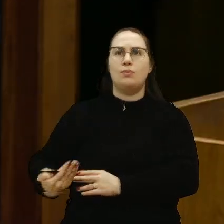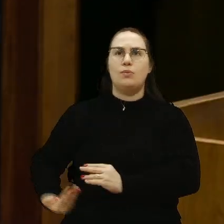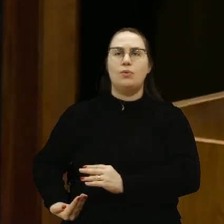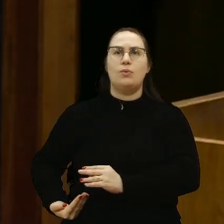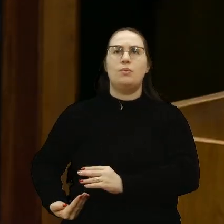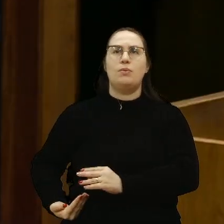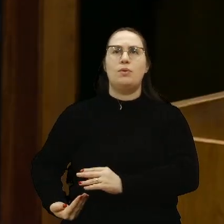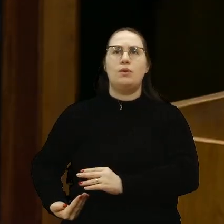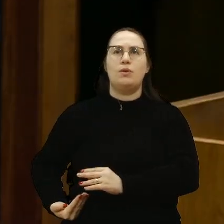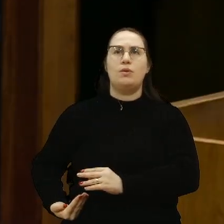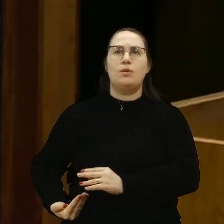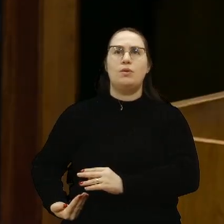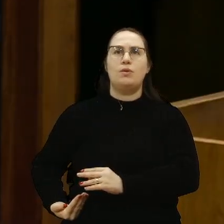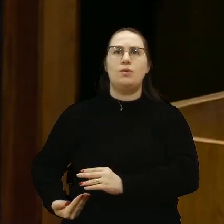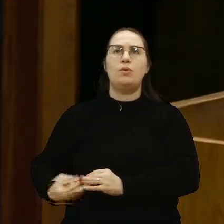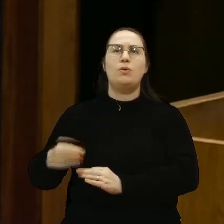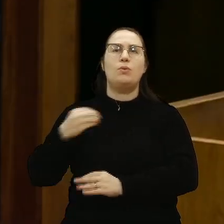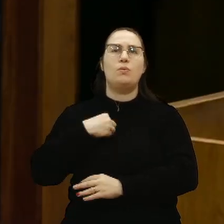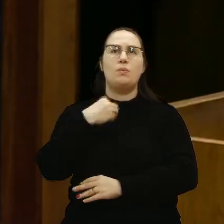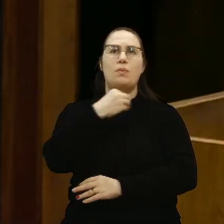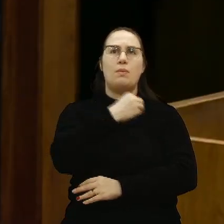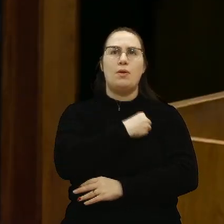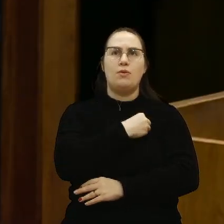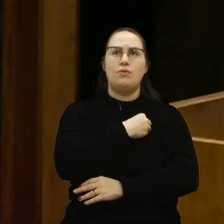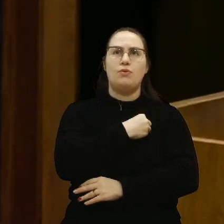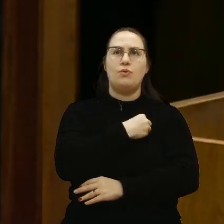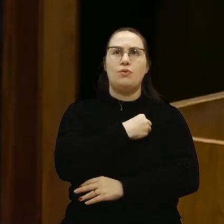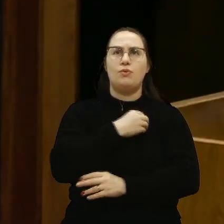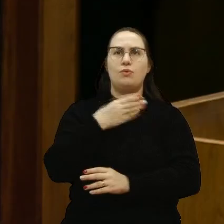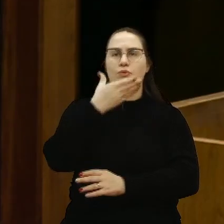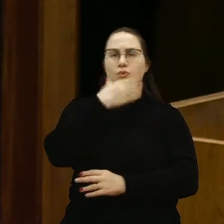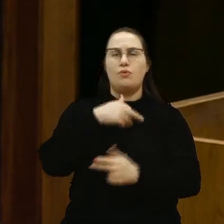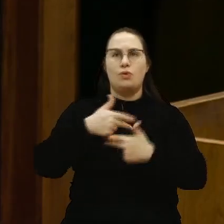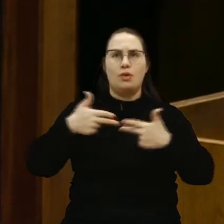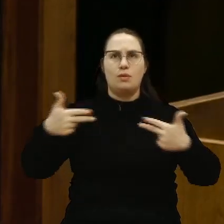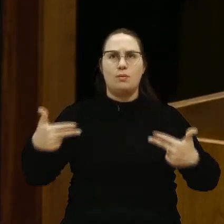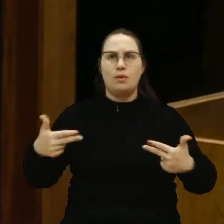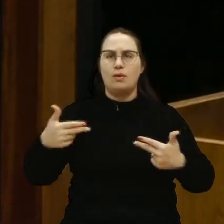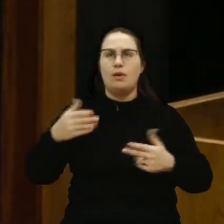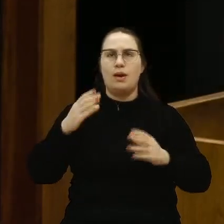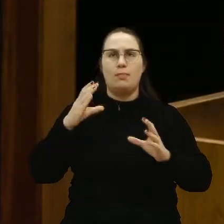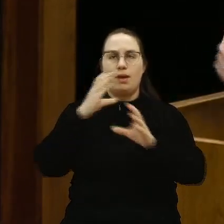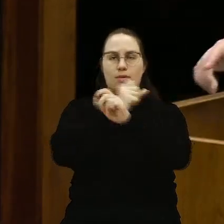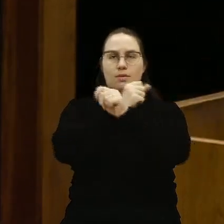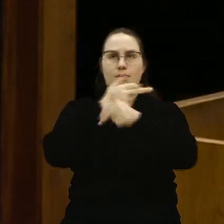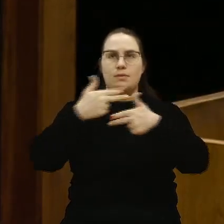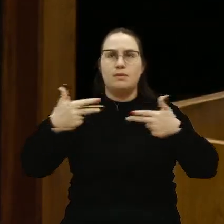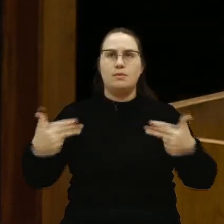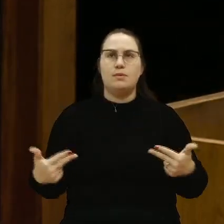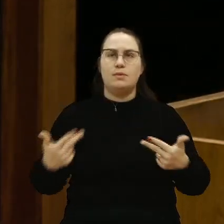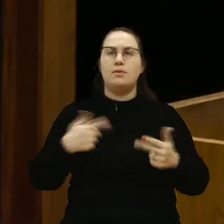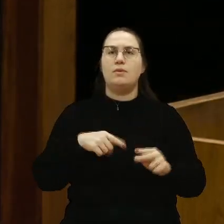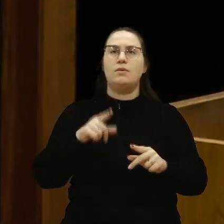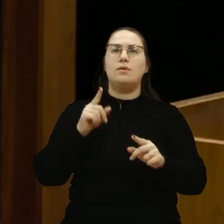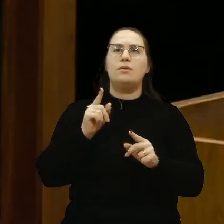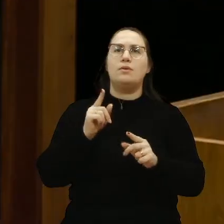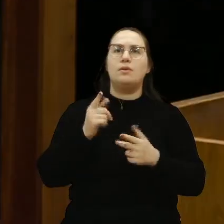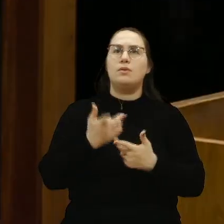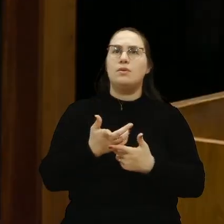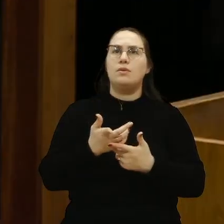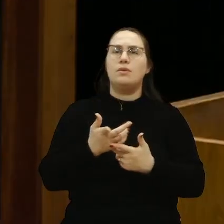que um médico veterinário simplesmente criaria uma política pública na saúde da família. Nós não estávamos obrigando um